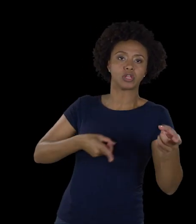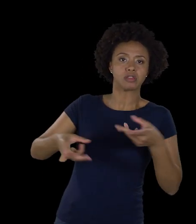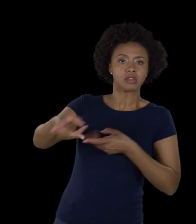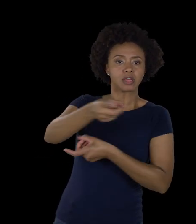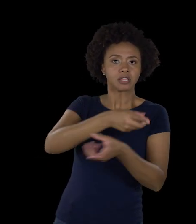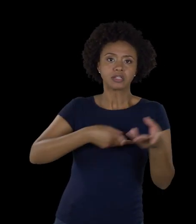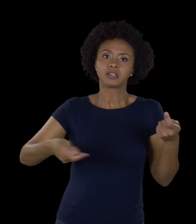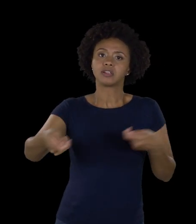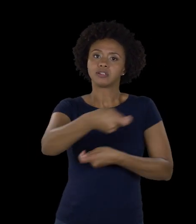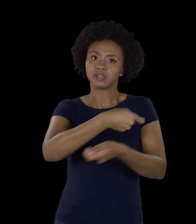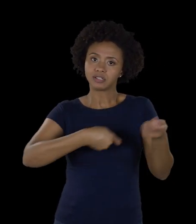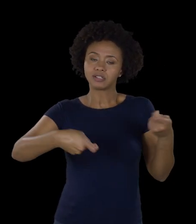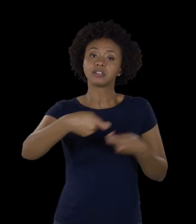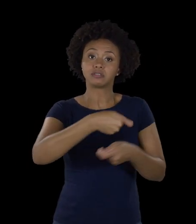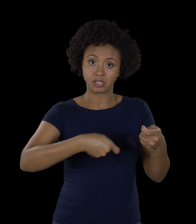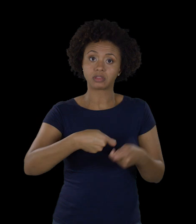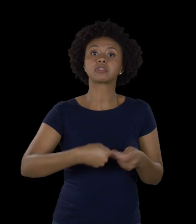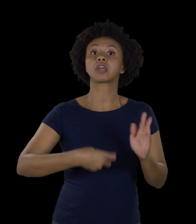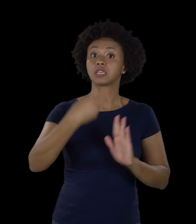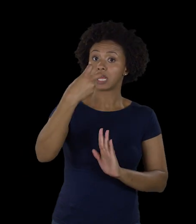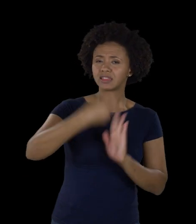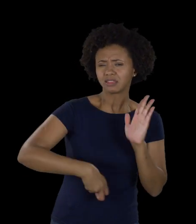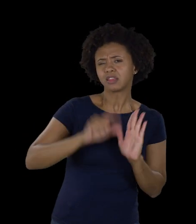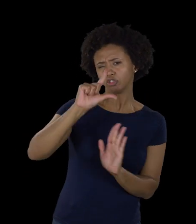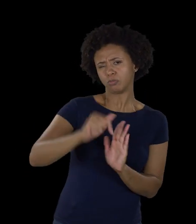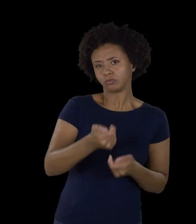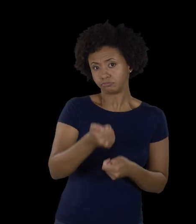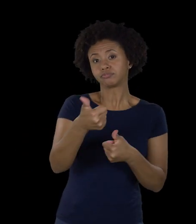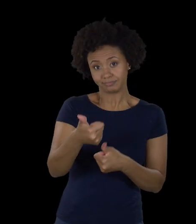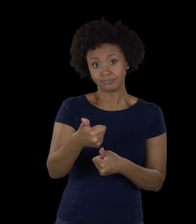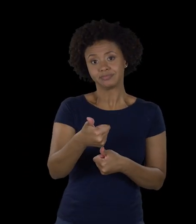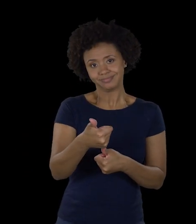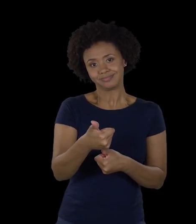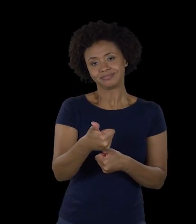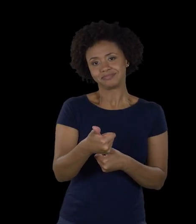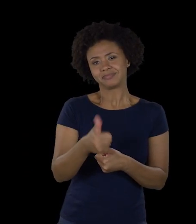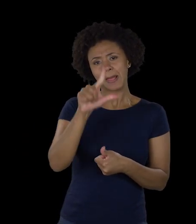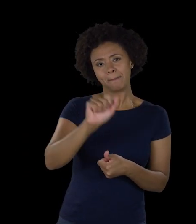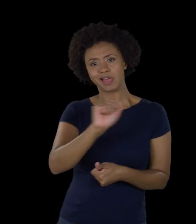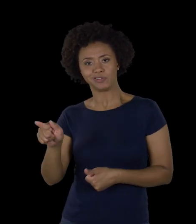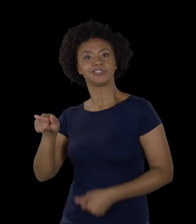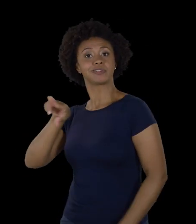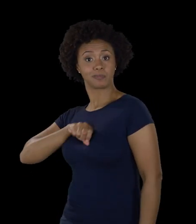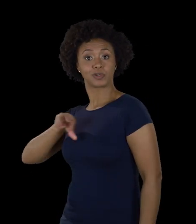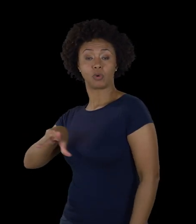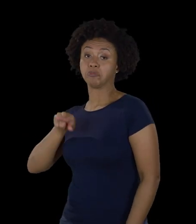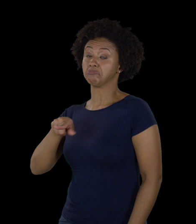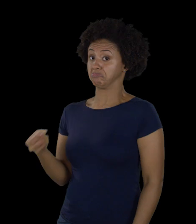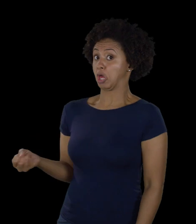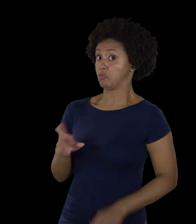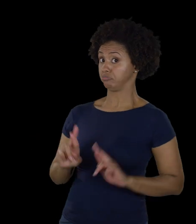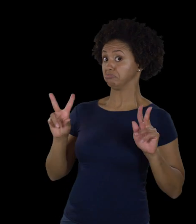uma taxação privilegiada, um patamar de taxação menor até mesmo do que os produtos portugueses,